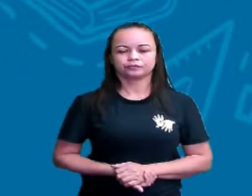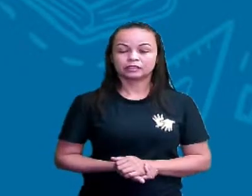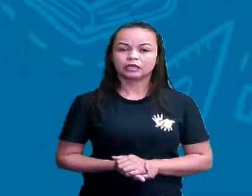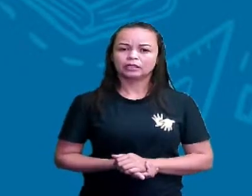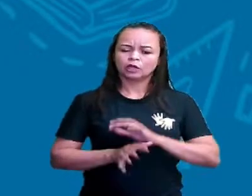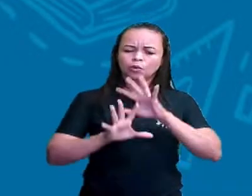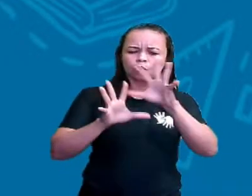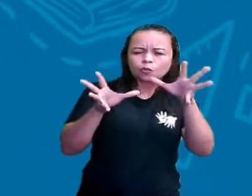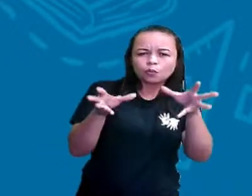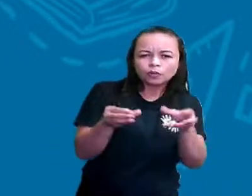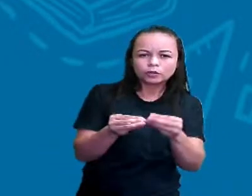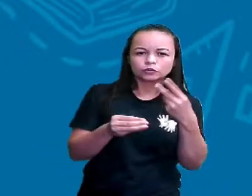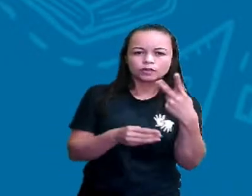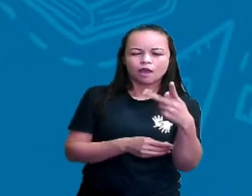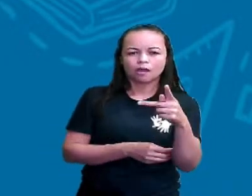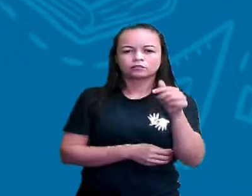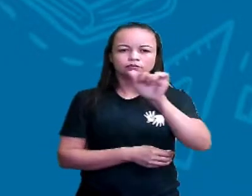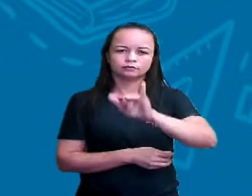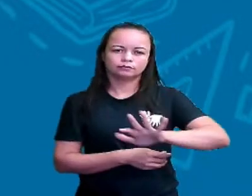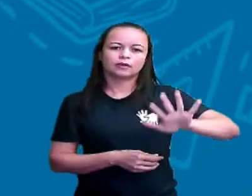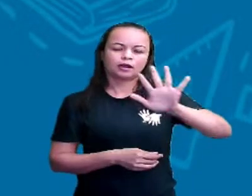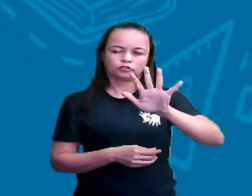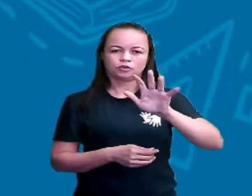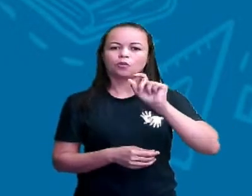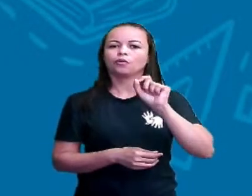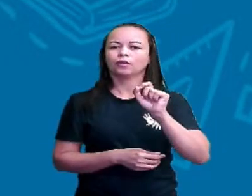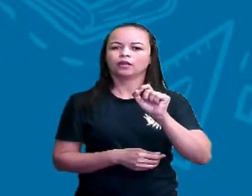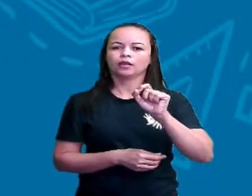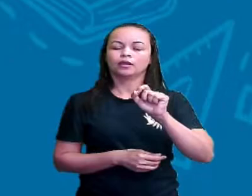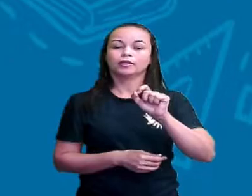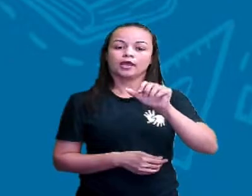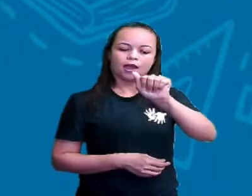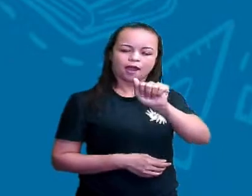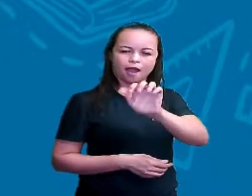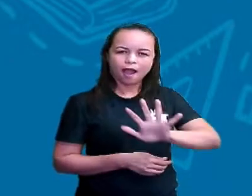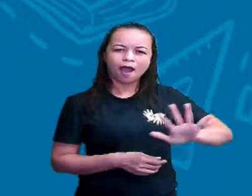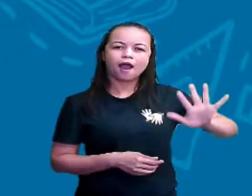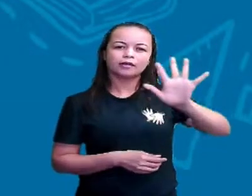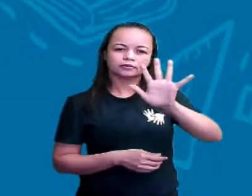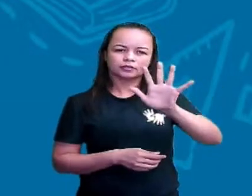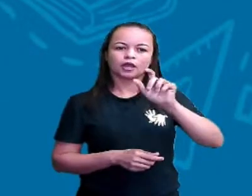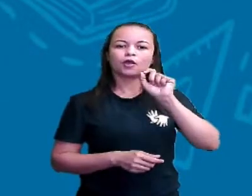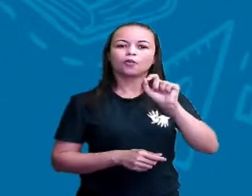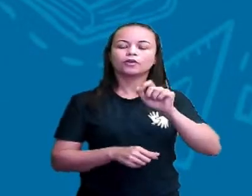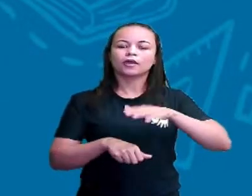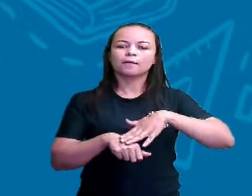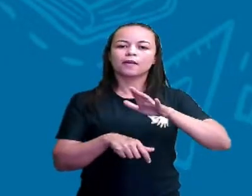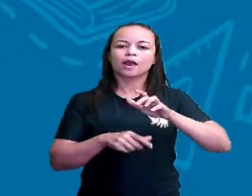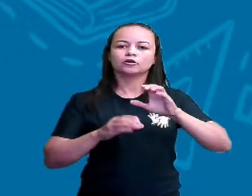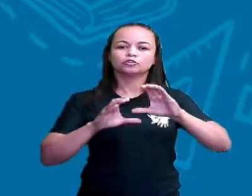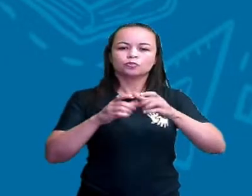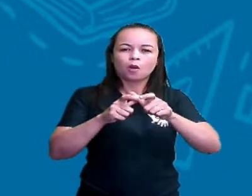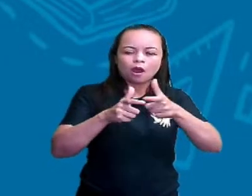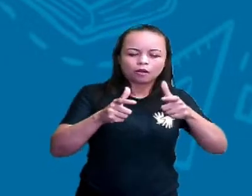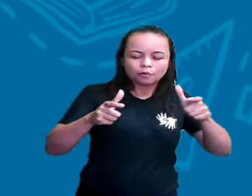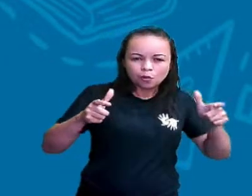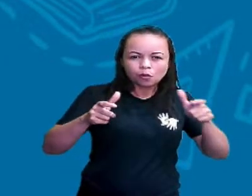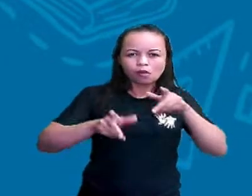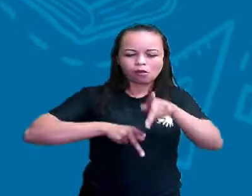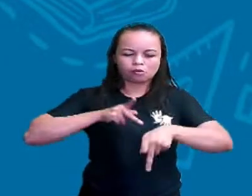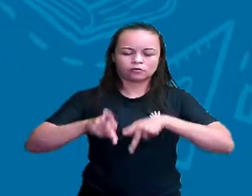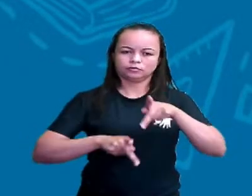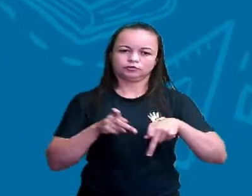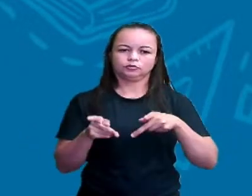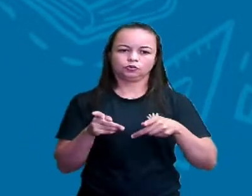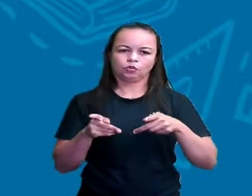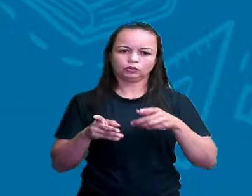concluir dessa imagem aqui? Que a Ásia é o continente mais populoso, porque é onde se encontram os